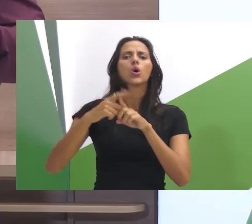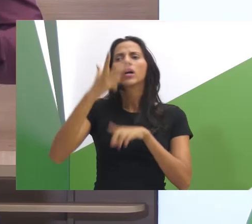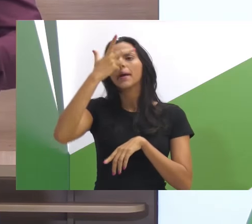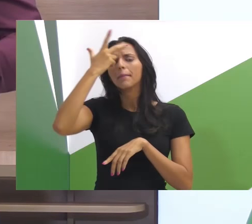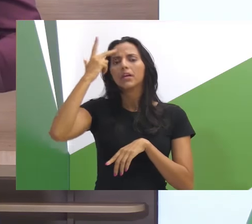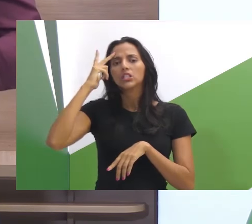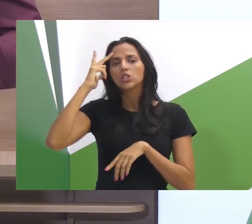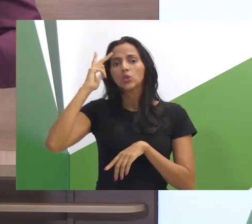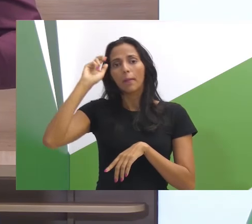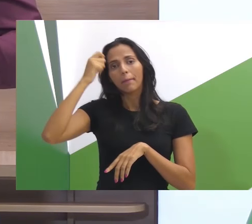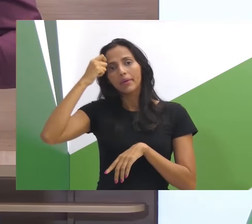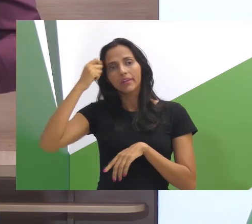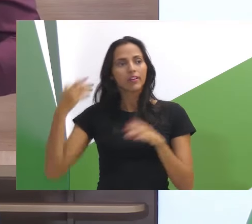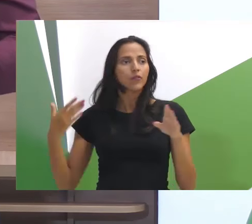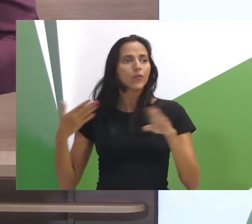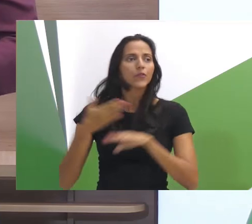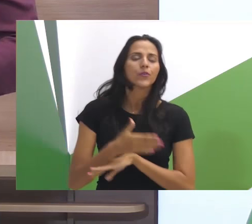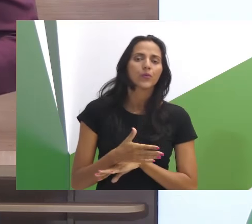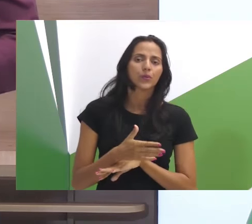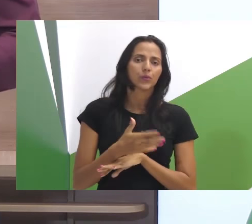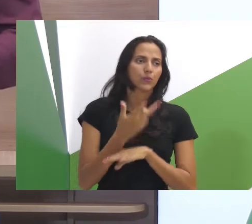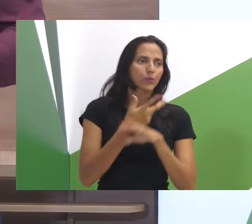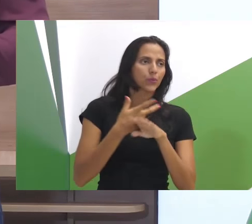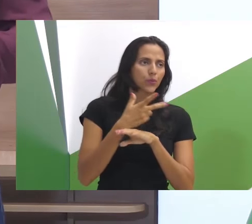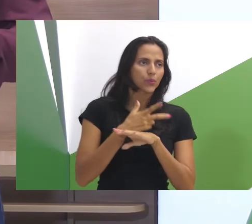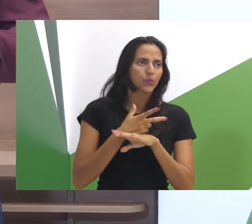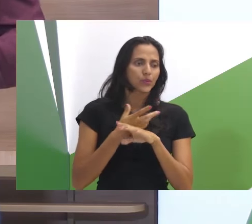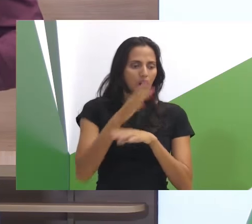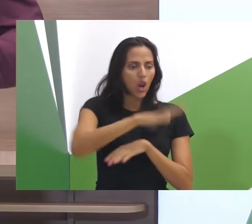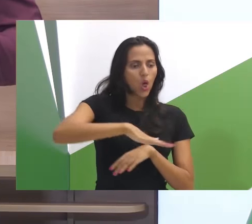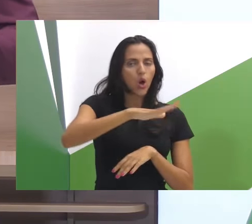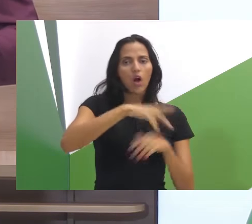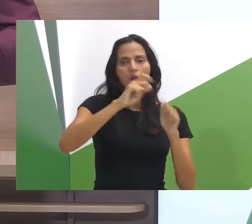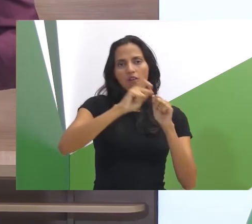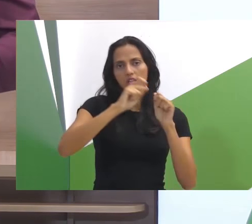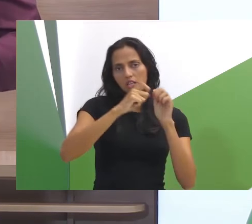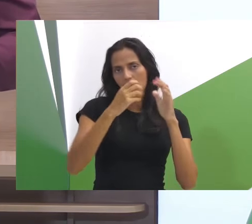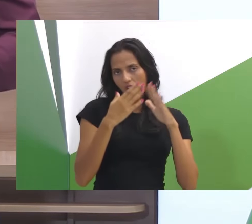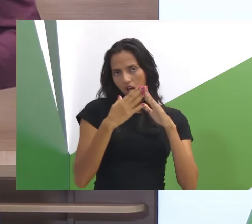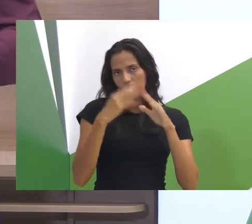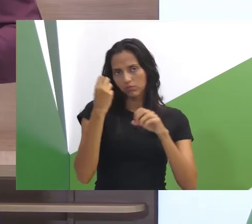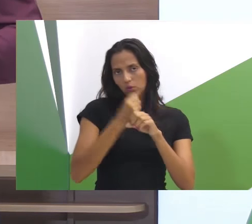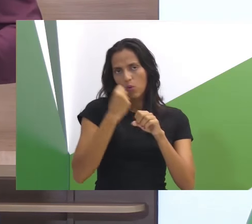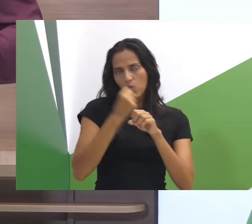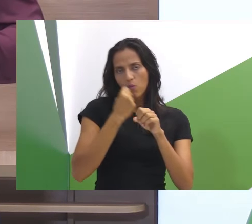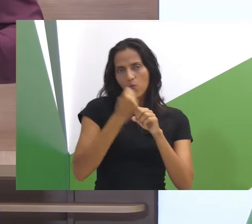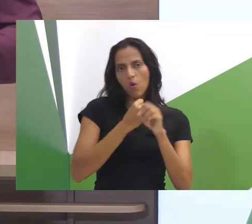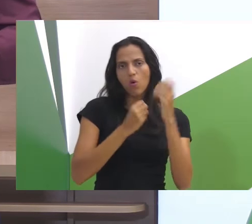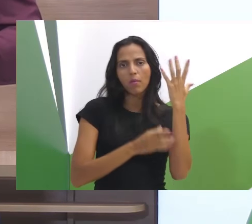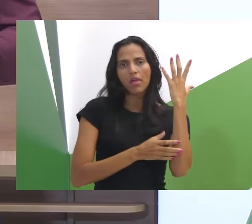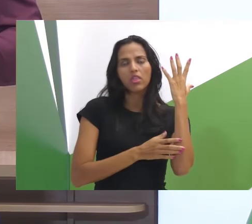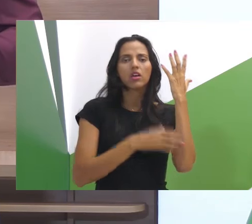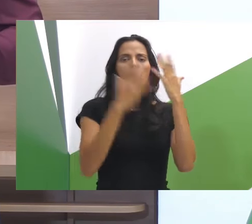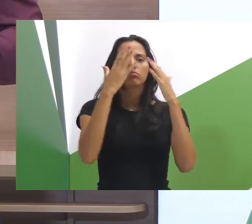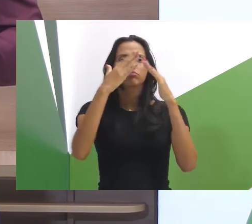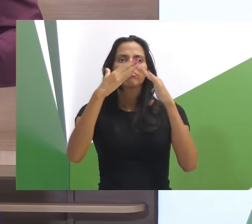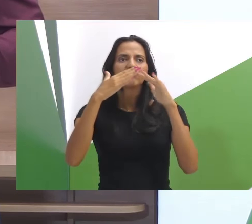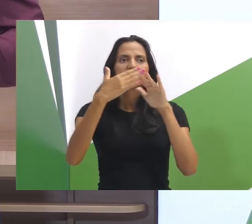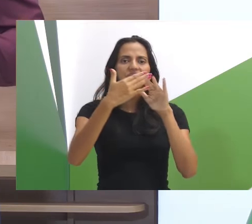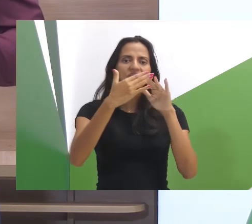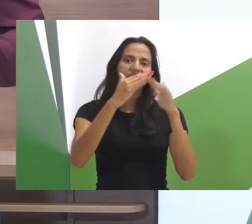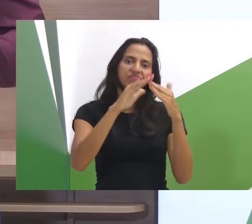garantiu a eles uma dignidade mínima para viver. Há de se entender também que a escravidão, como